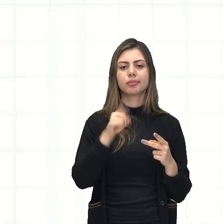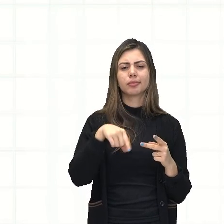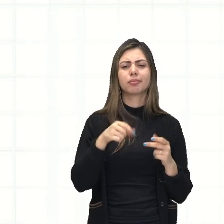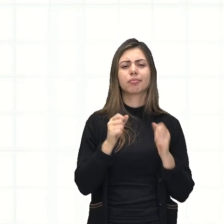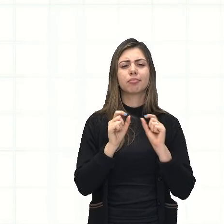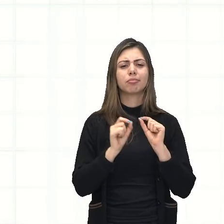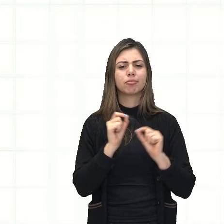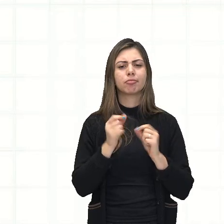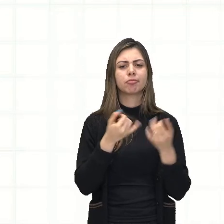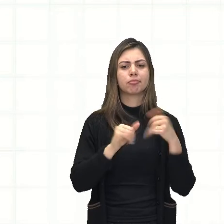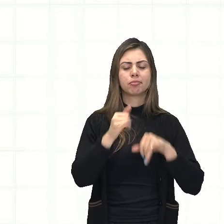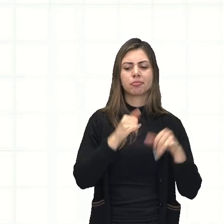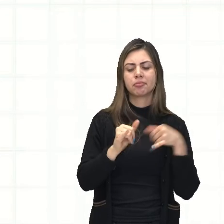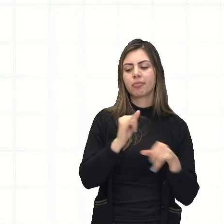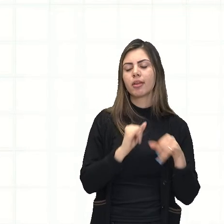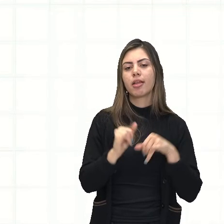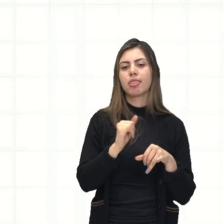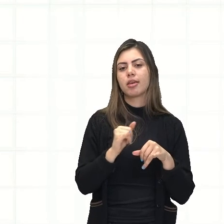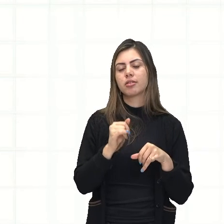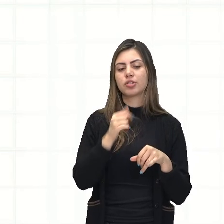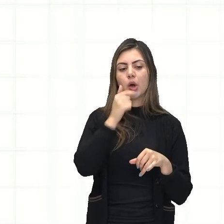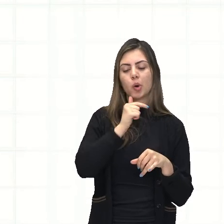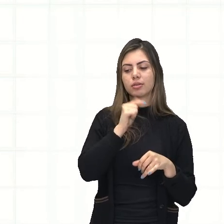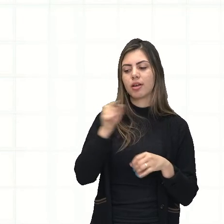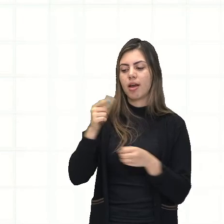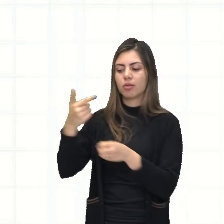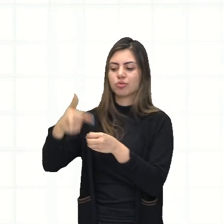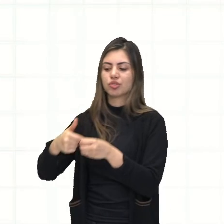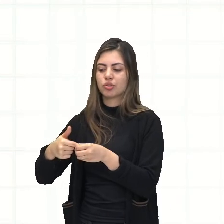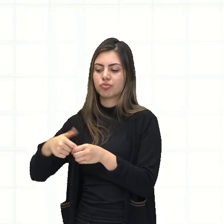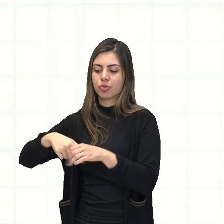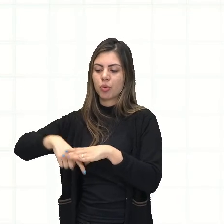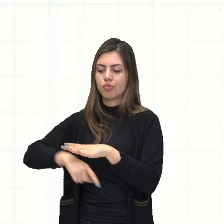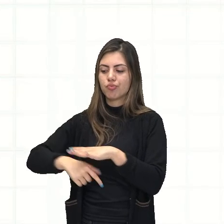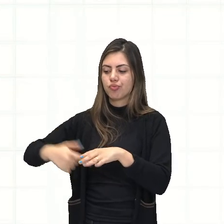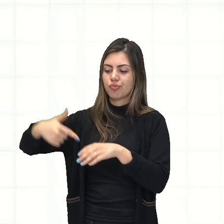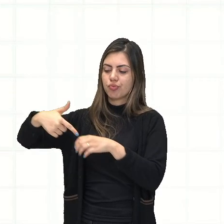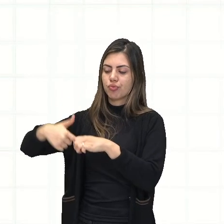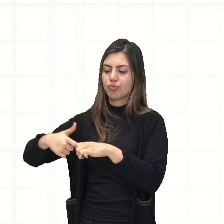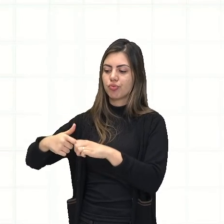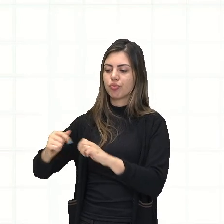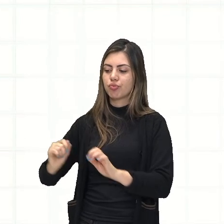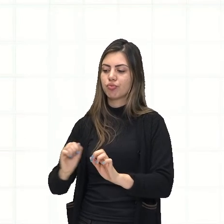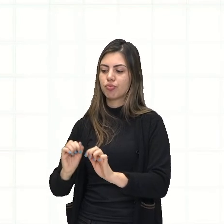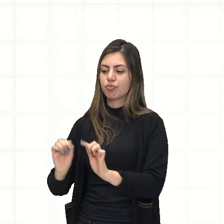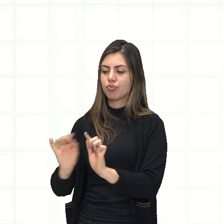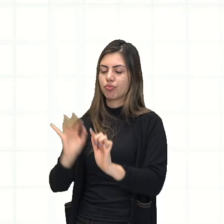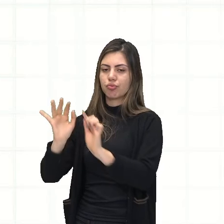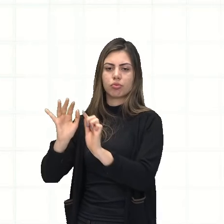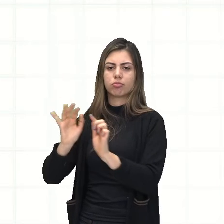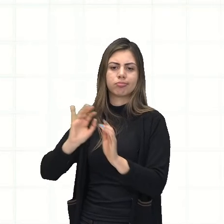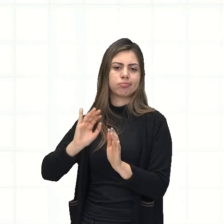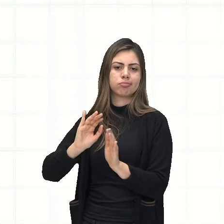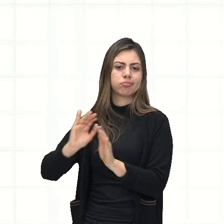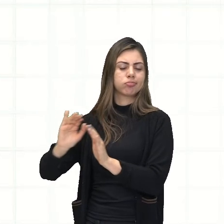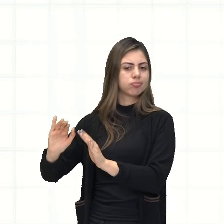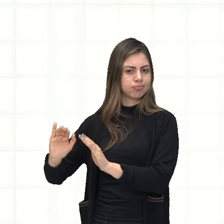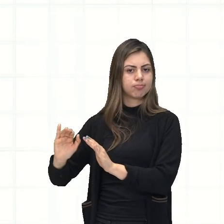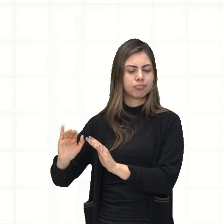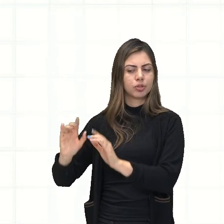a dependência dos combustíveis fósseis. Então, reduz a nossa dependência do petróleo,